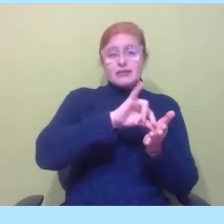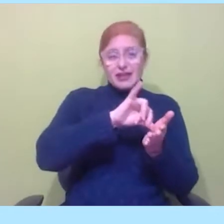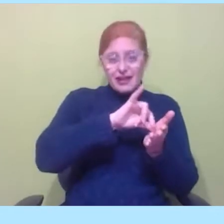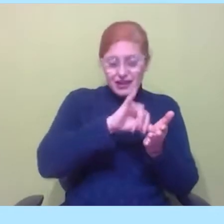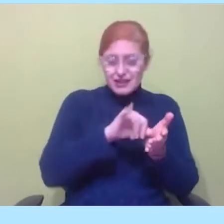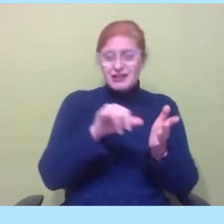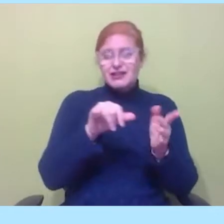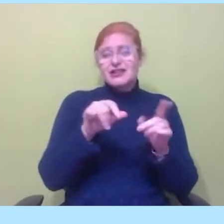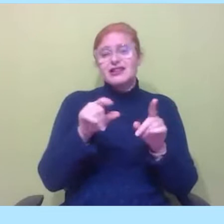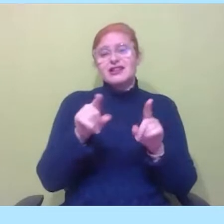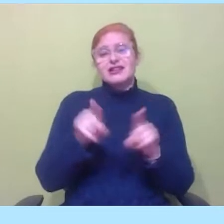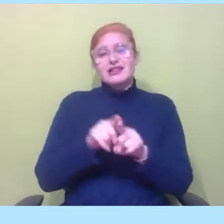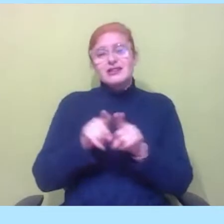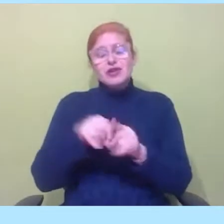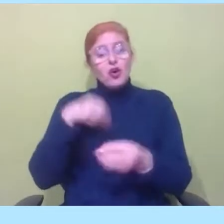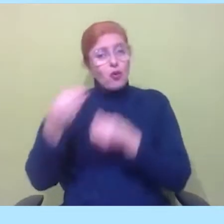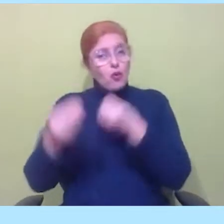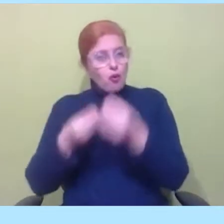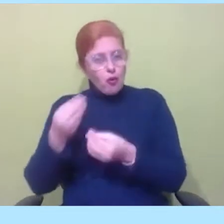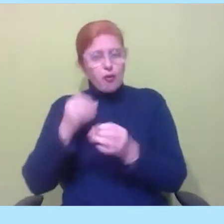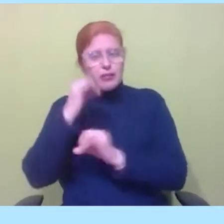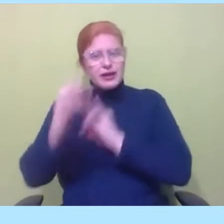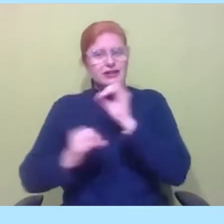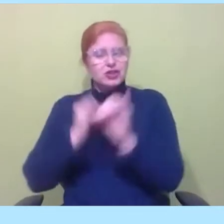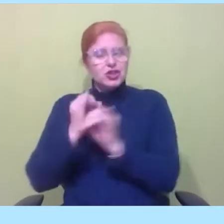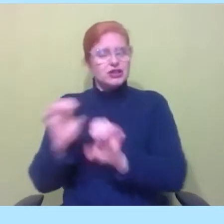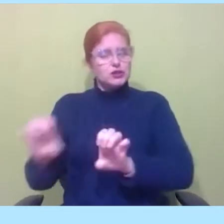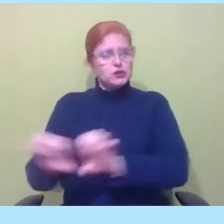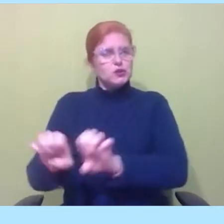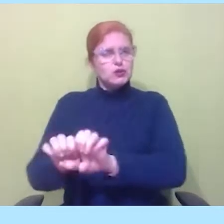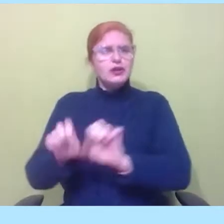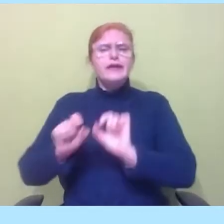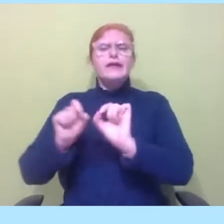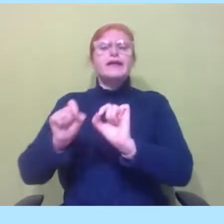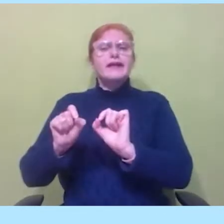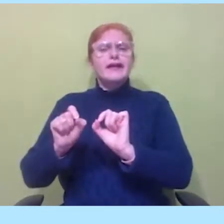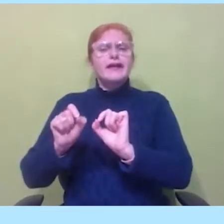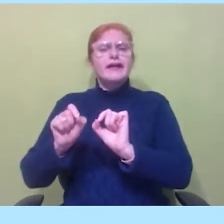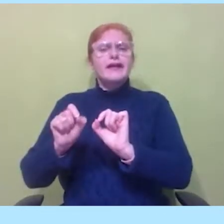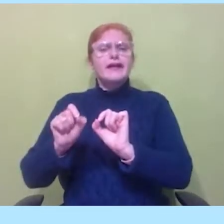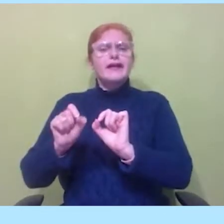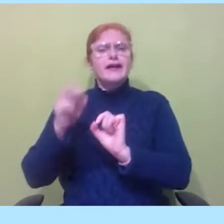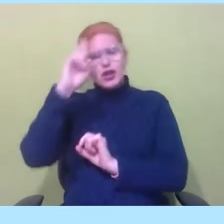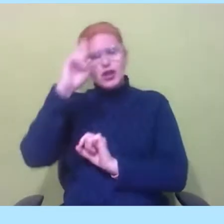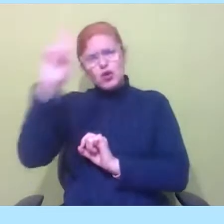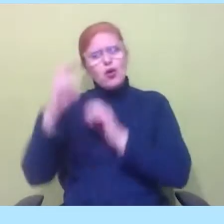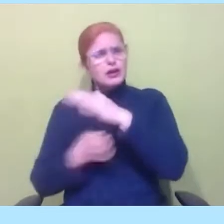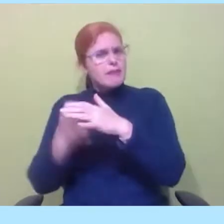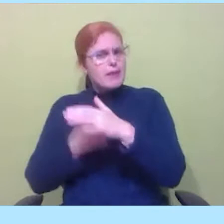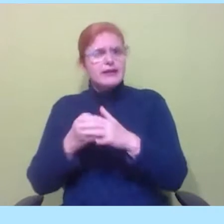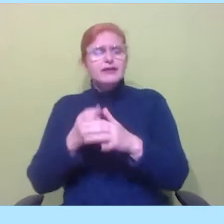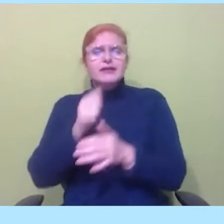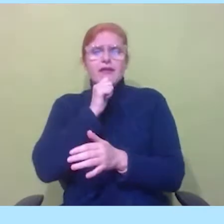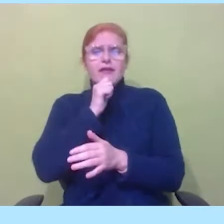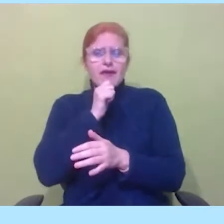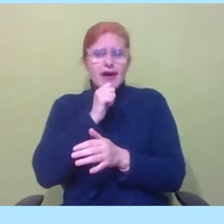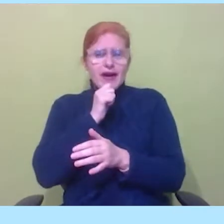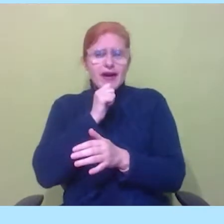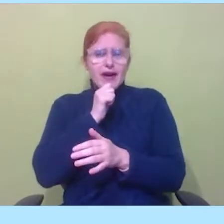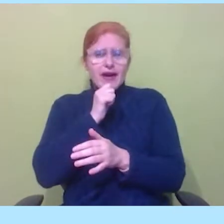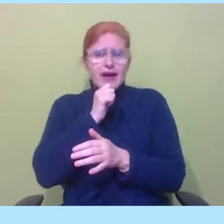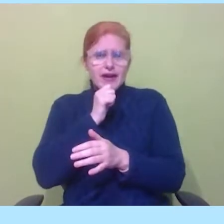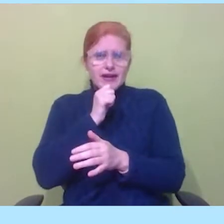está estruturada, né, e quem são os grandes donos da internet, isso ainda muito no masculino, e ainda muito